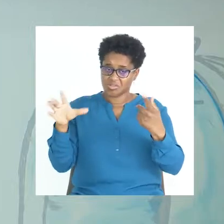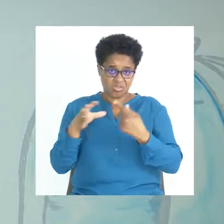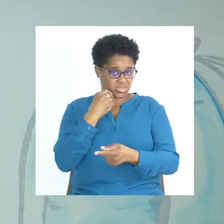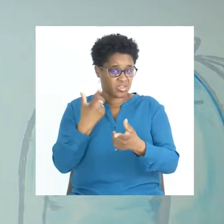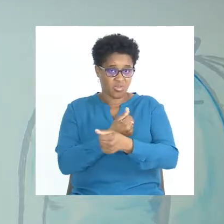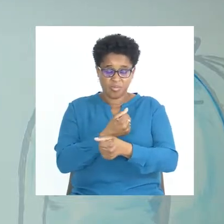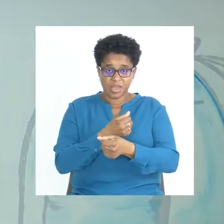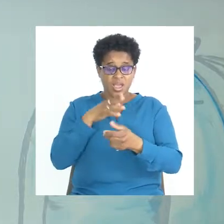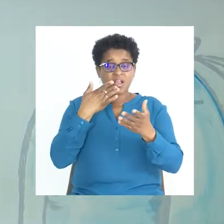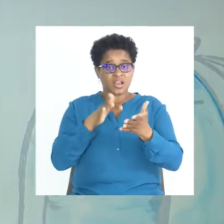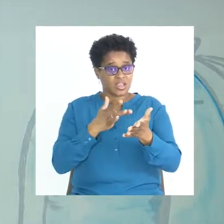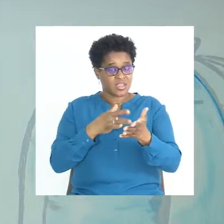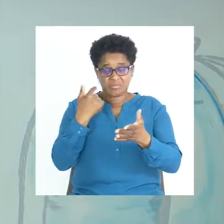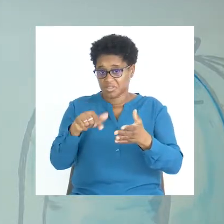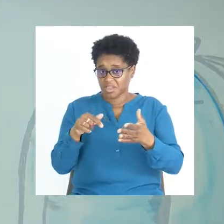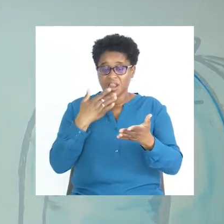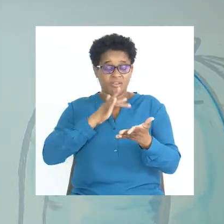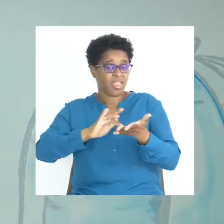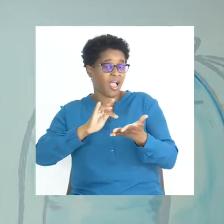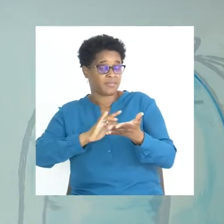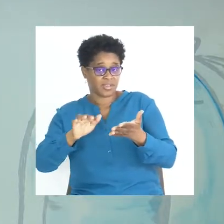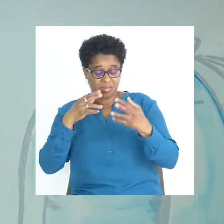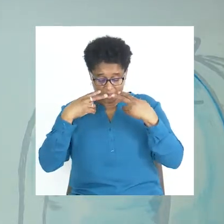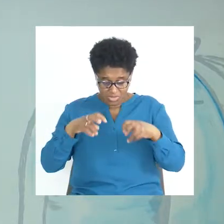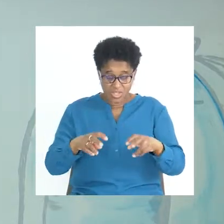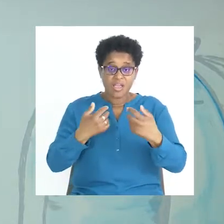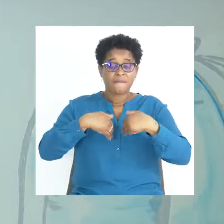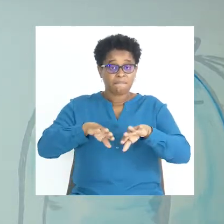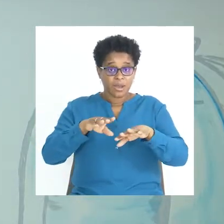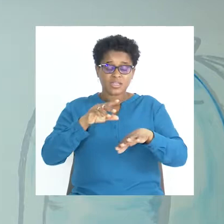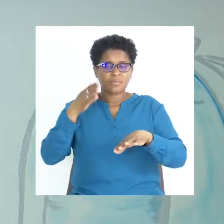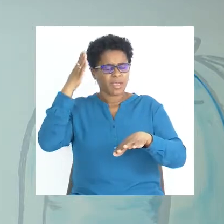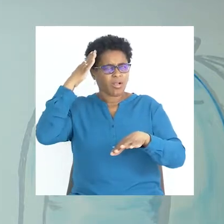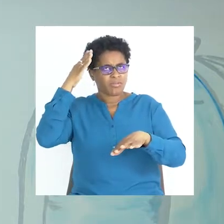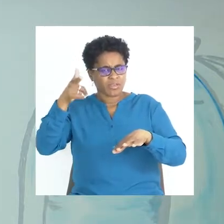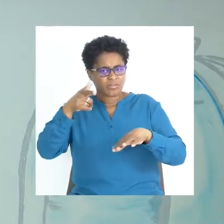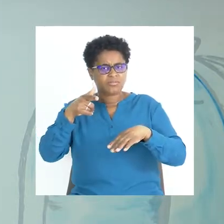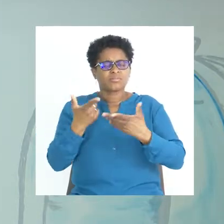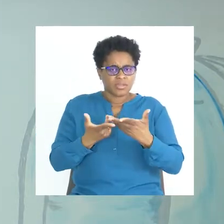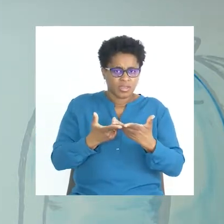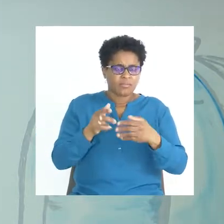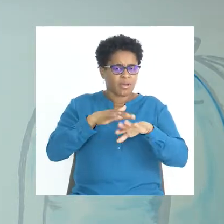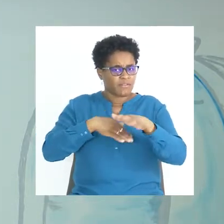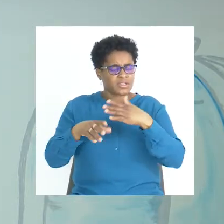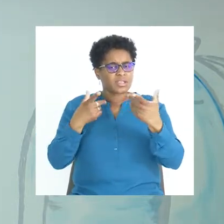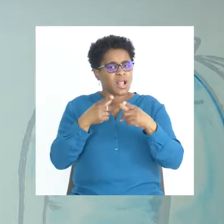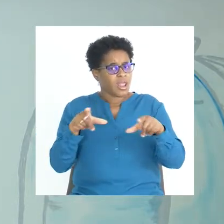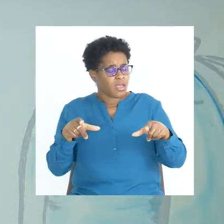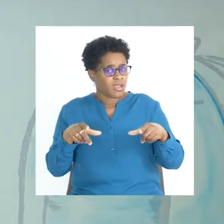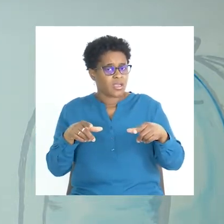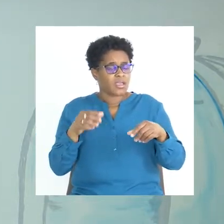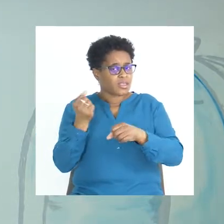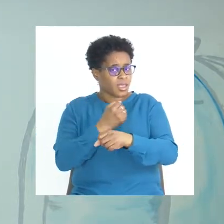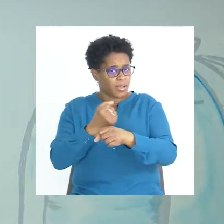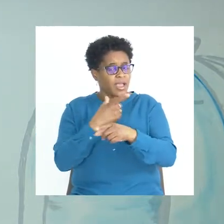não consegue ter lá megas ou então um tablet para pesquisar, mas poderá também utilizar a sua inteligência para fazer essa linha de